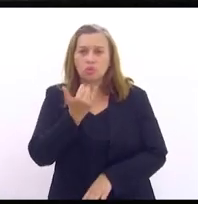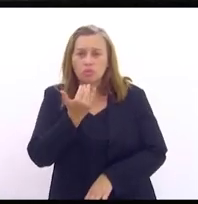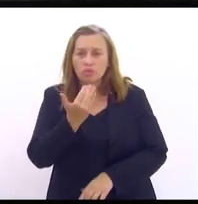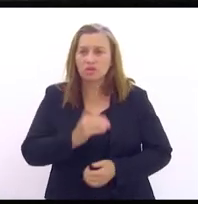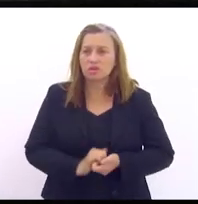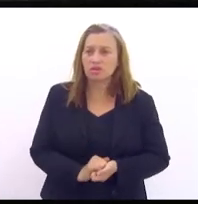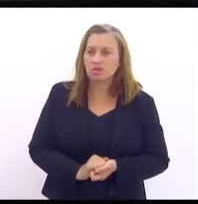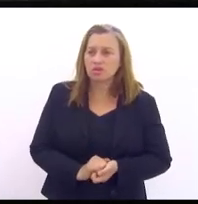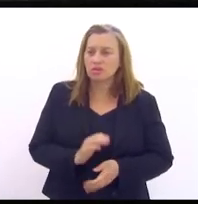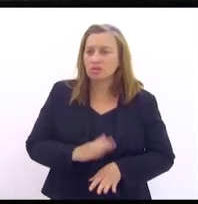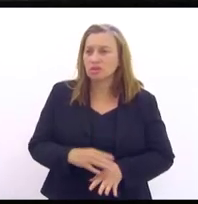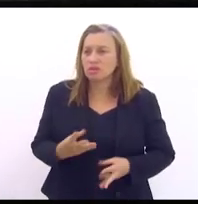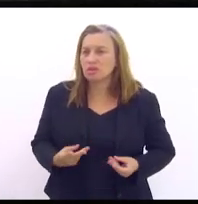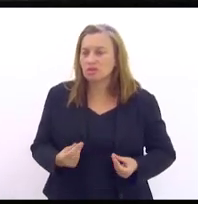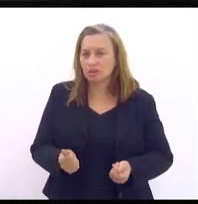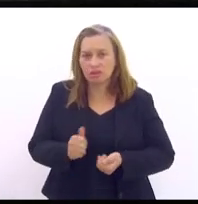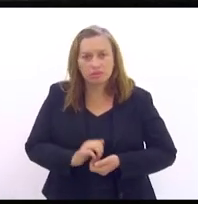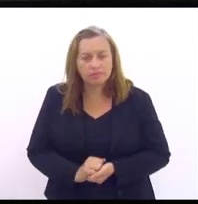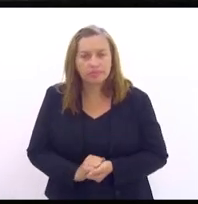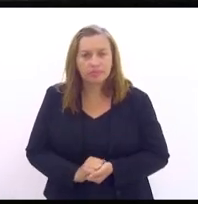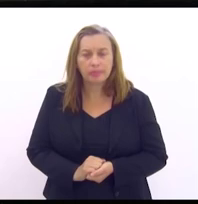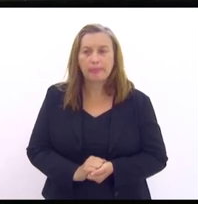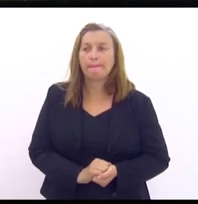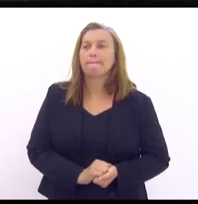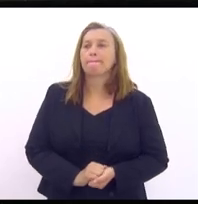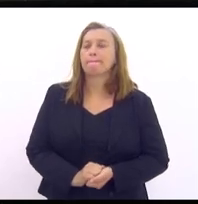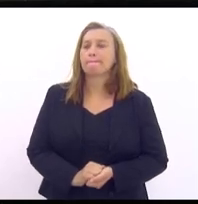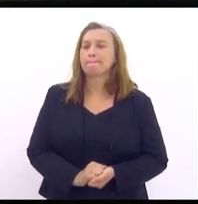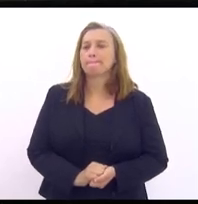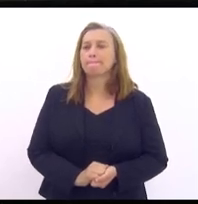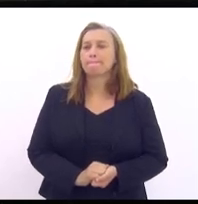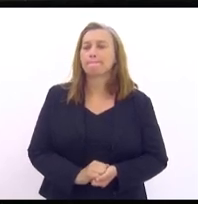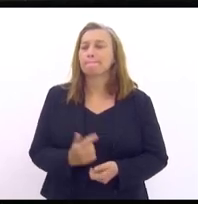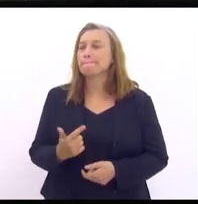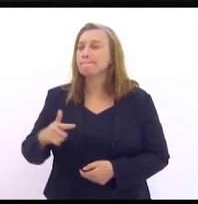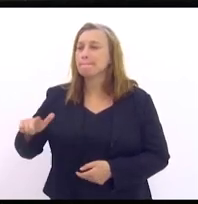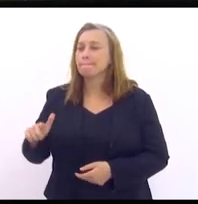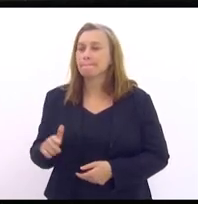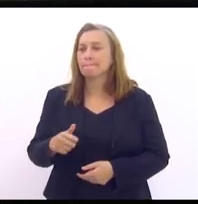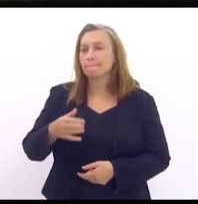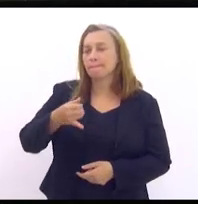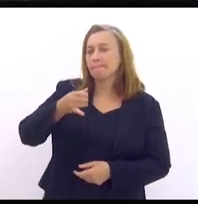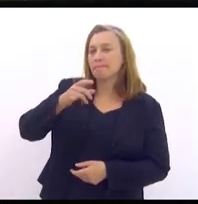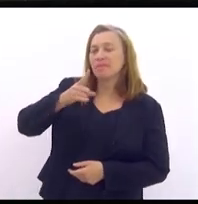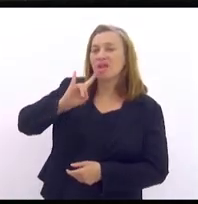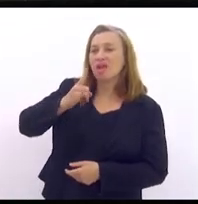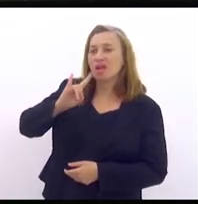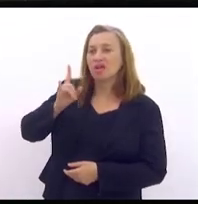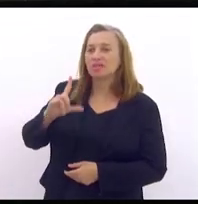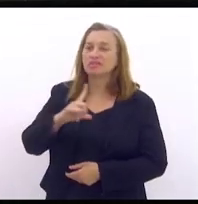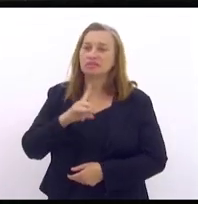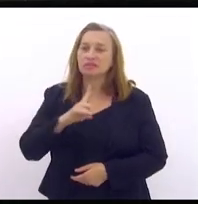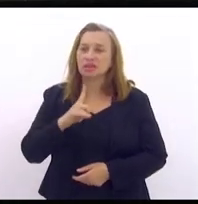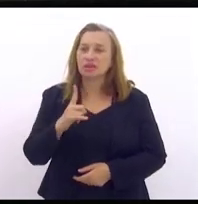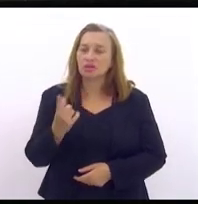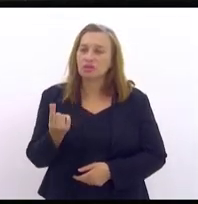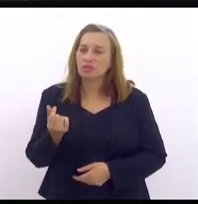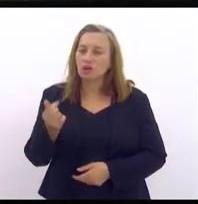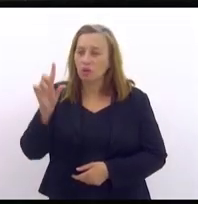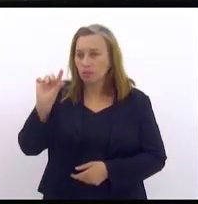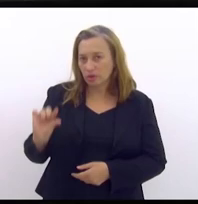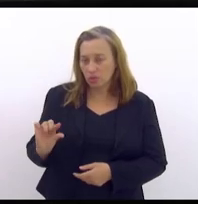mais essencialidade que outros, que a cachaça, por exemplo, tenham uma alíquota